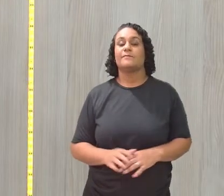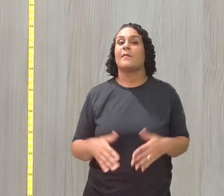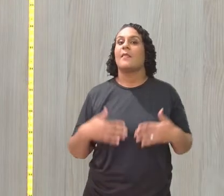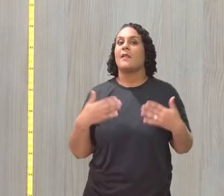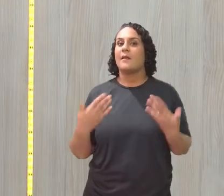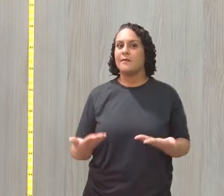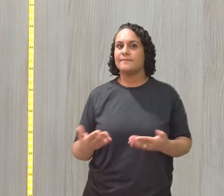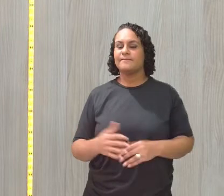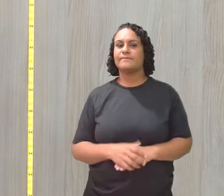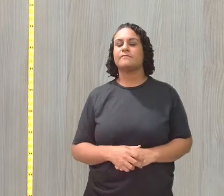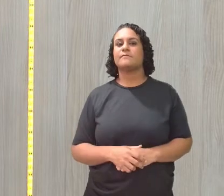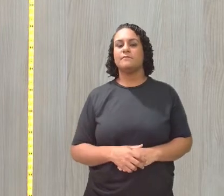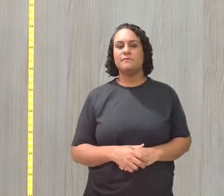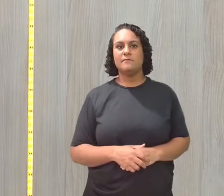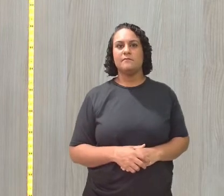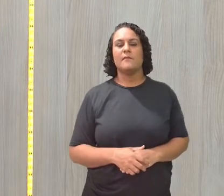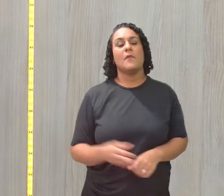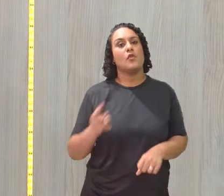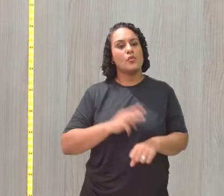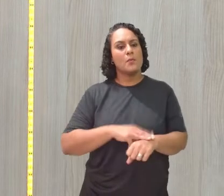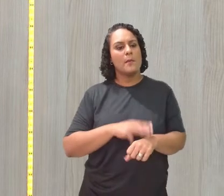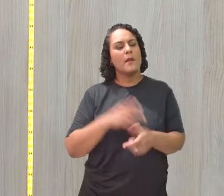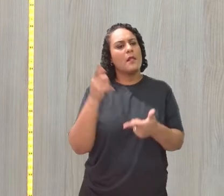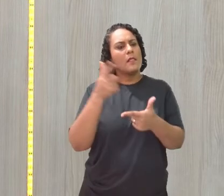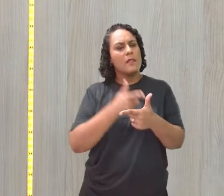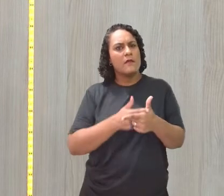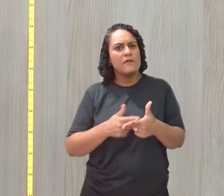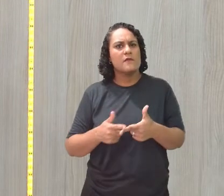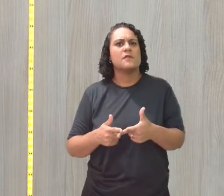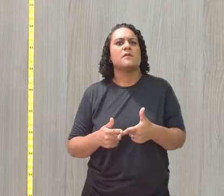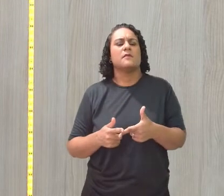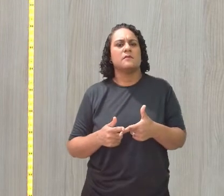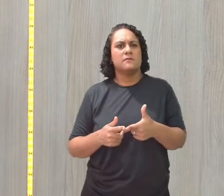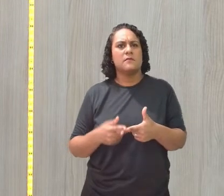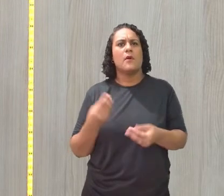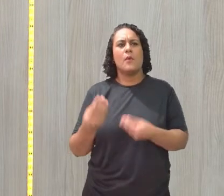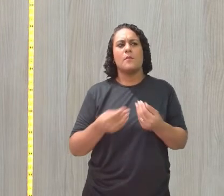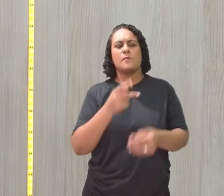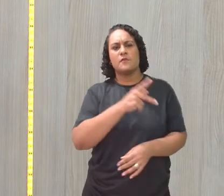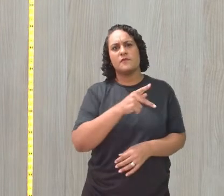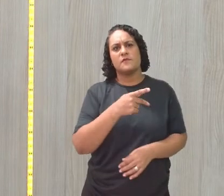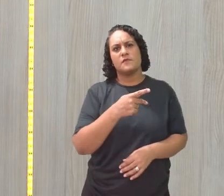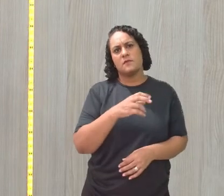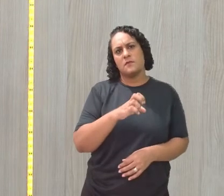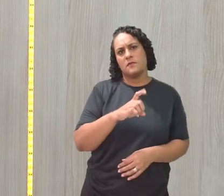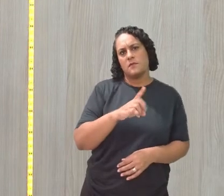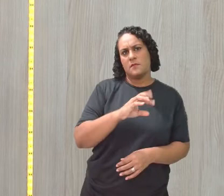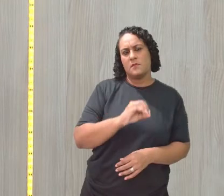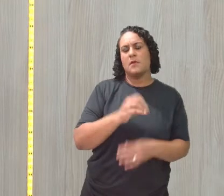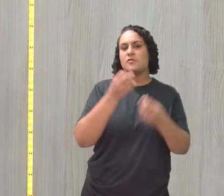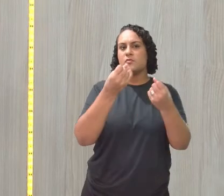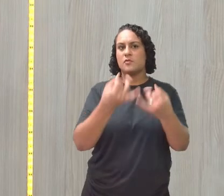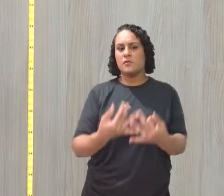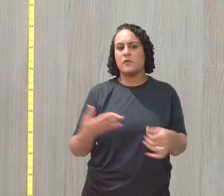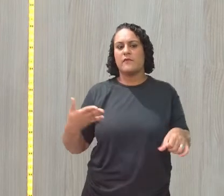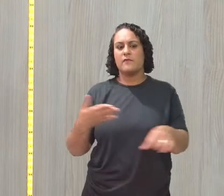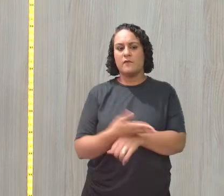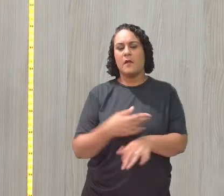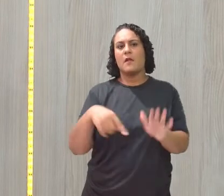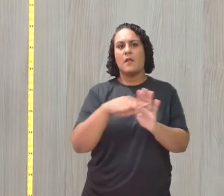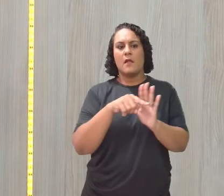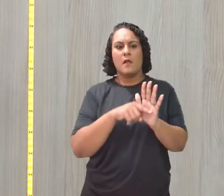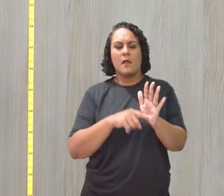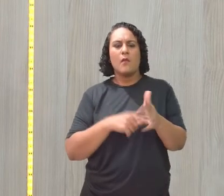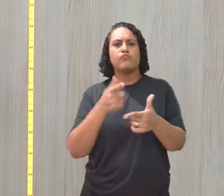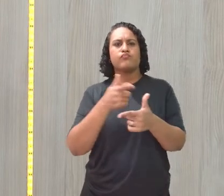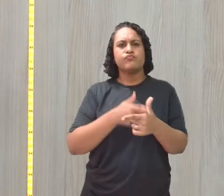Gente, quando a gente vai fazer uma divisão, né? É como o professor Pedro falou, aí você vai lá na aula de